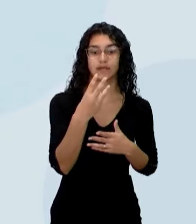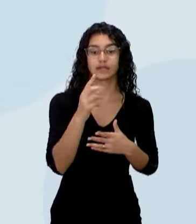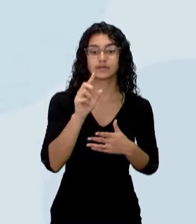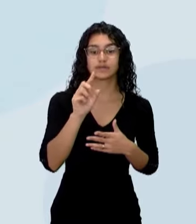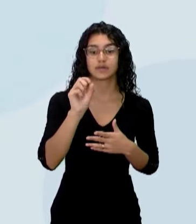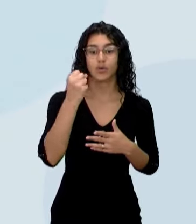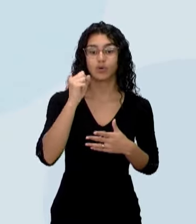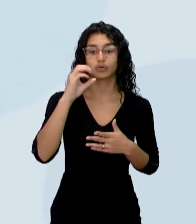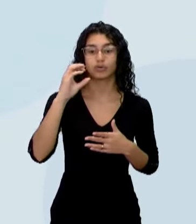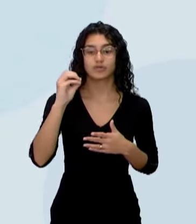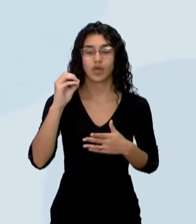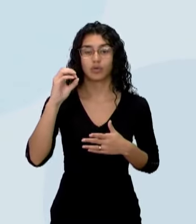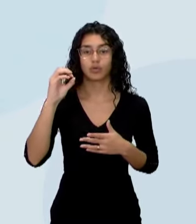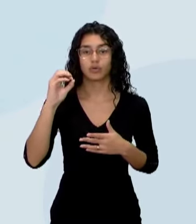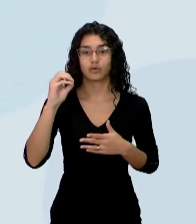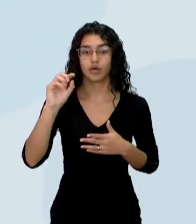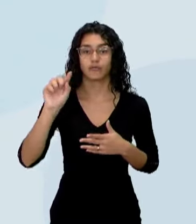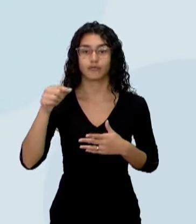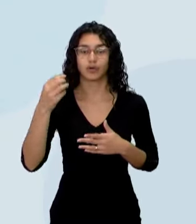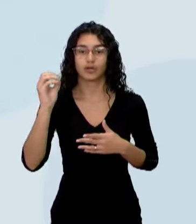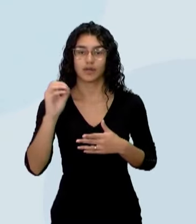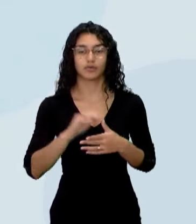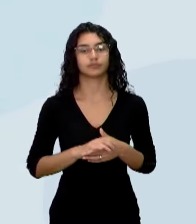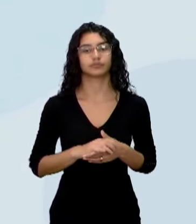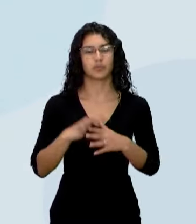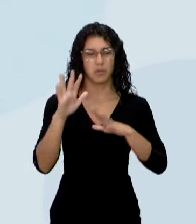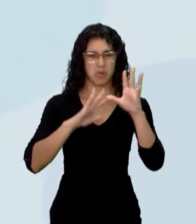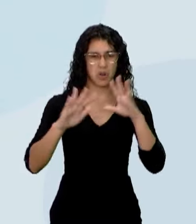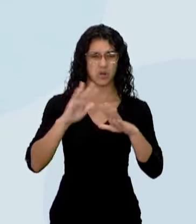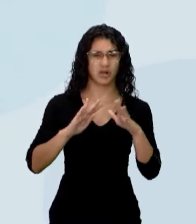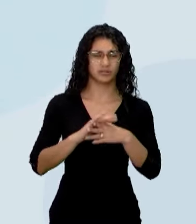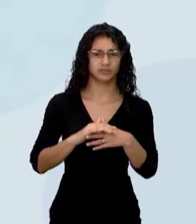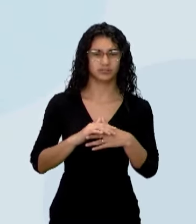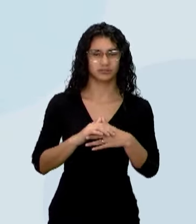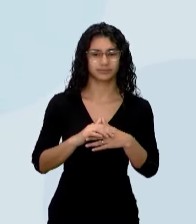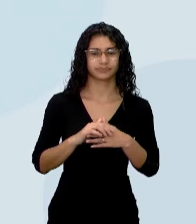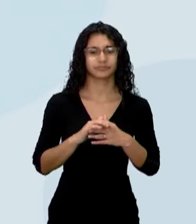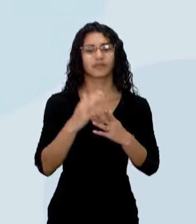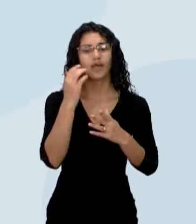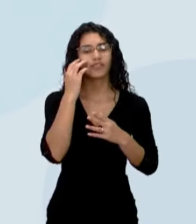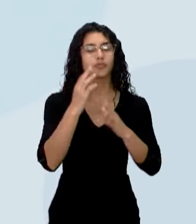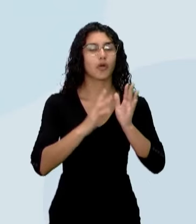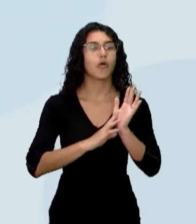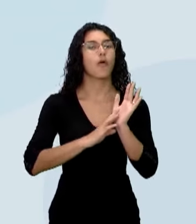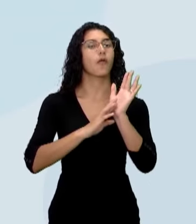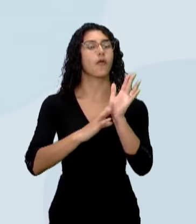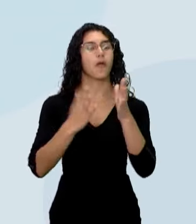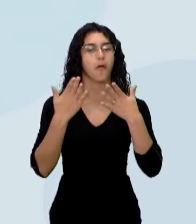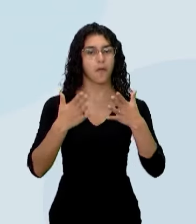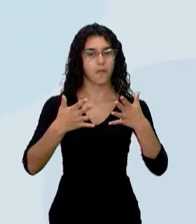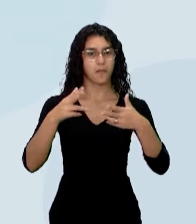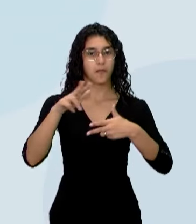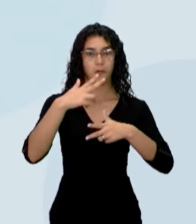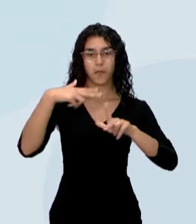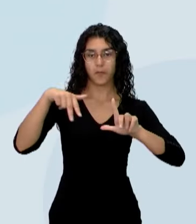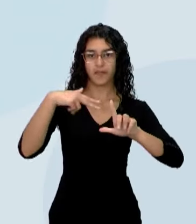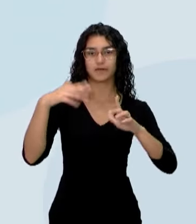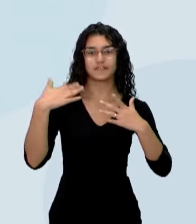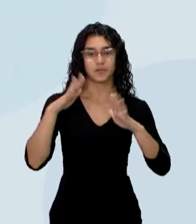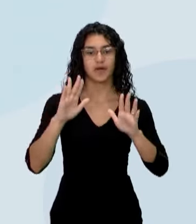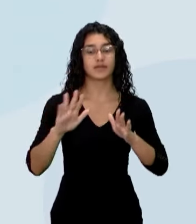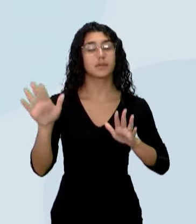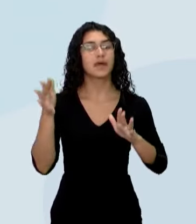também. Exatamente. Muito bem? Ficou muito bagunçado aqui, Tony? Não, mas eu acho que tem uma animação aí também, né? Tem parecida com essa. Mas